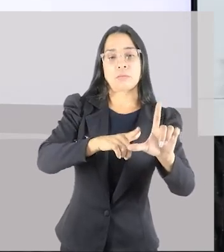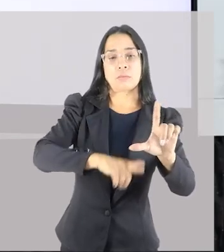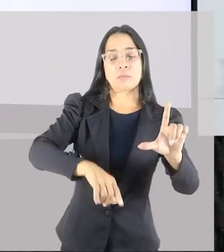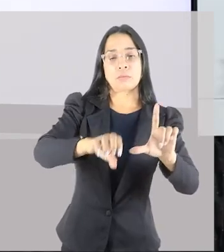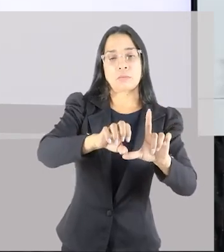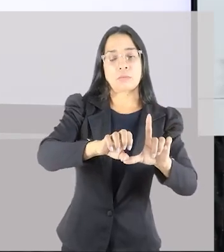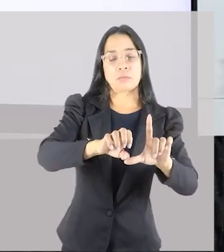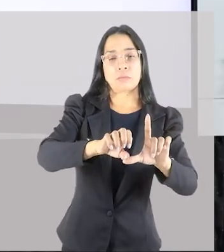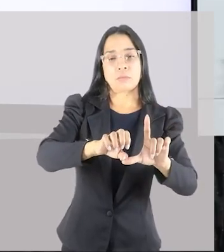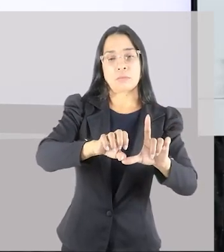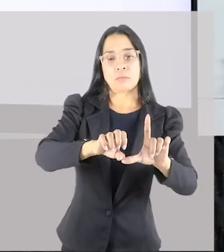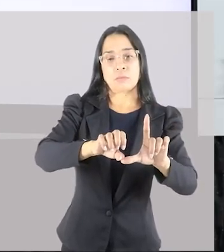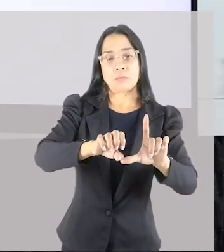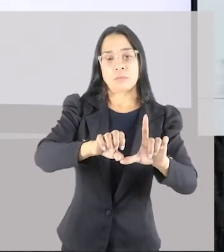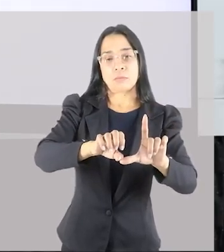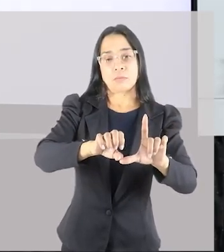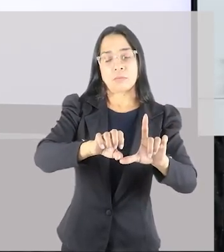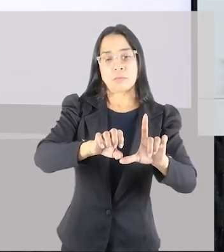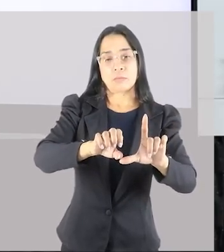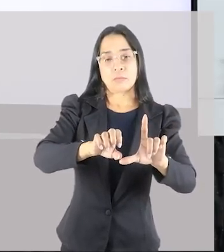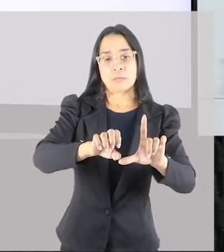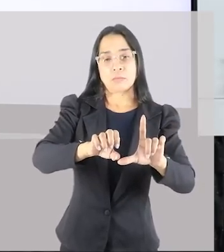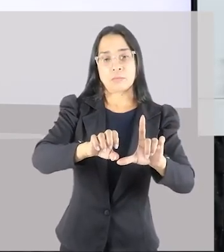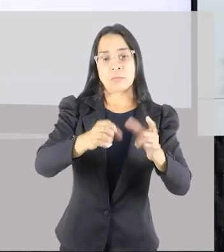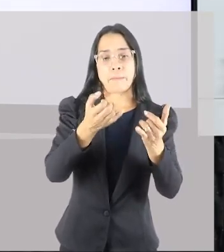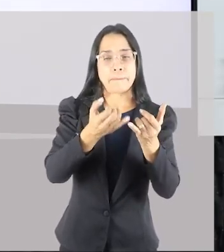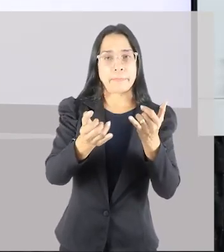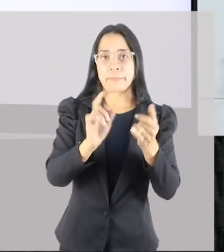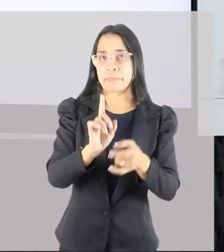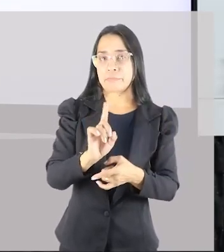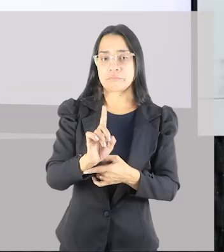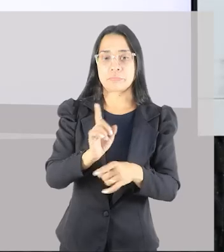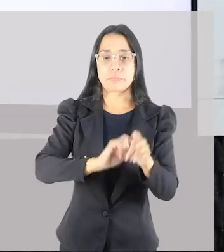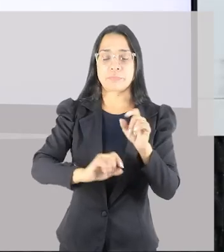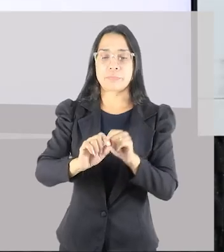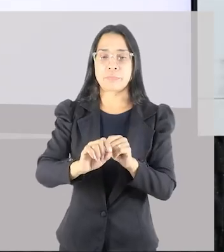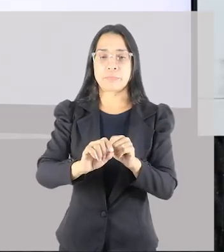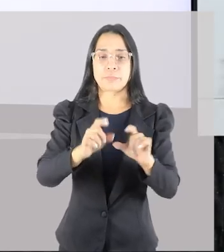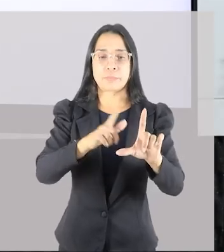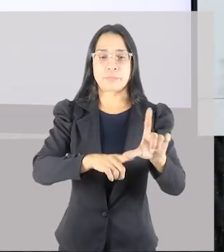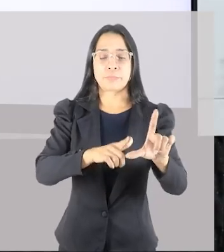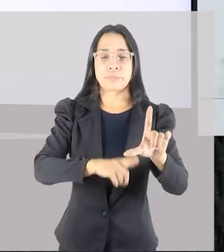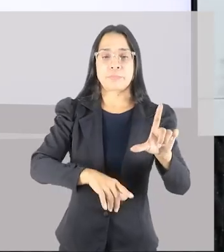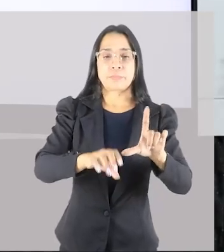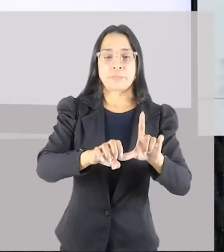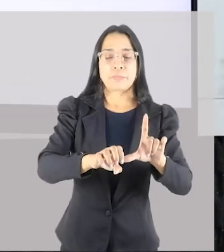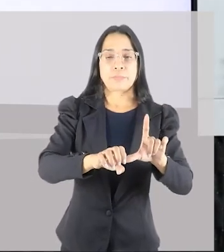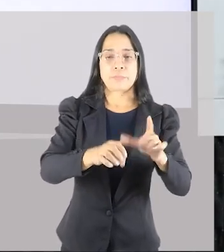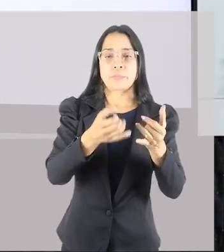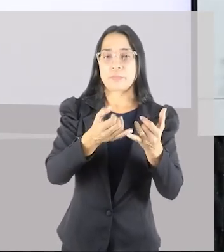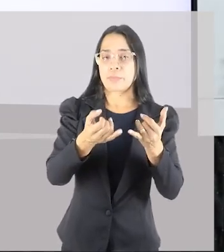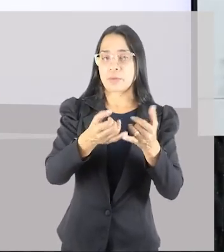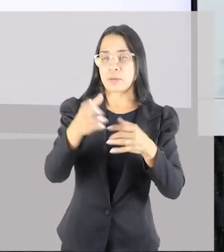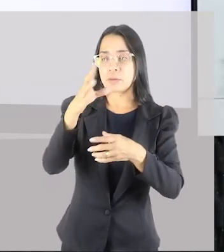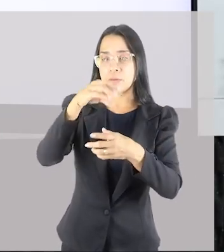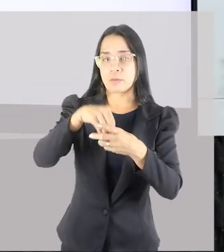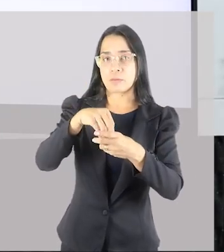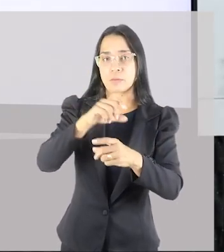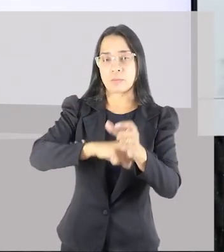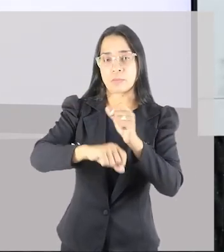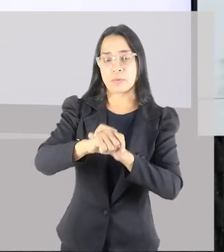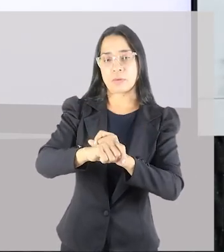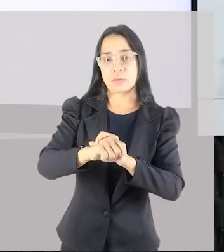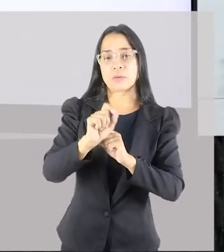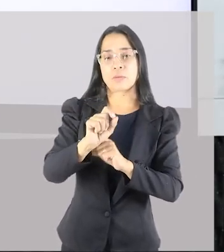parece muito isso né pro Dom né essa galera aí do anarquismo não parece estar contemplada aqui com